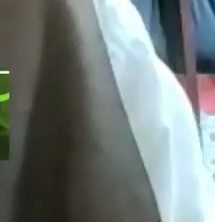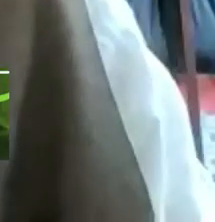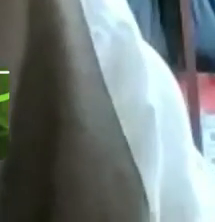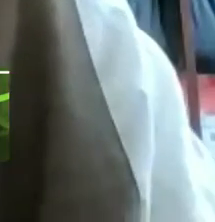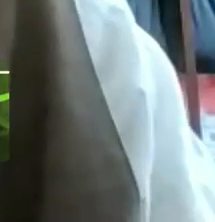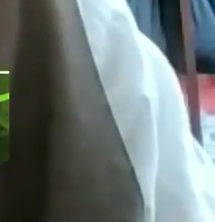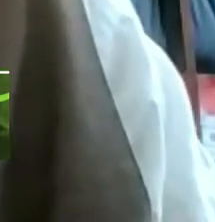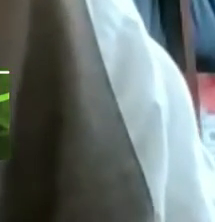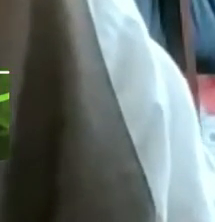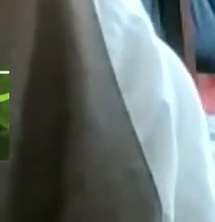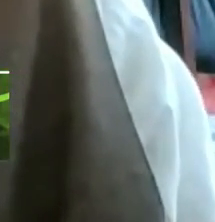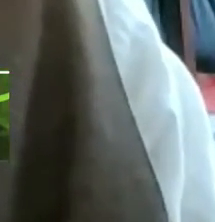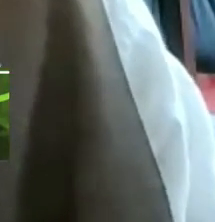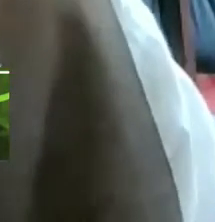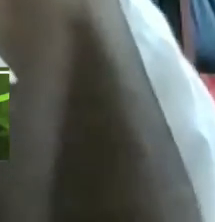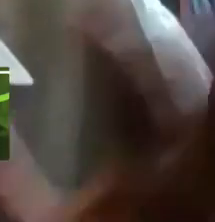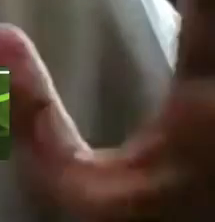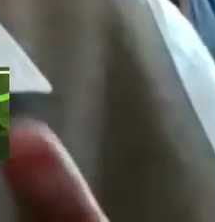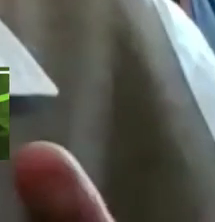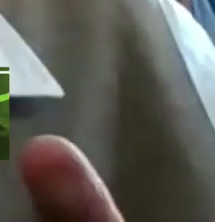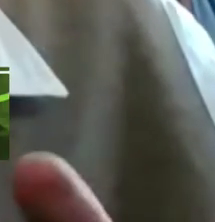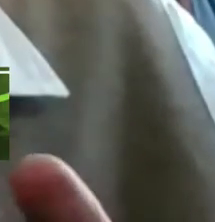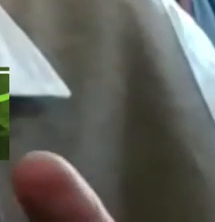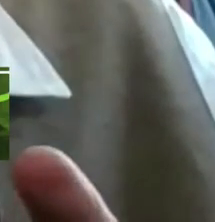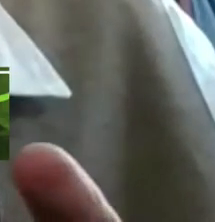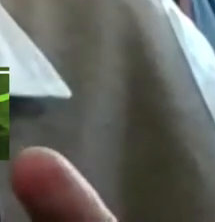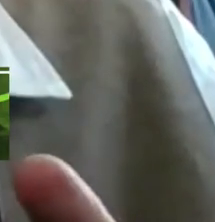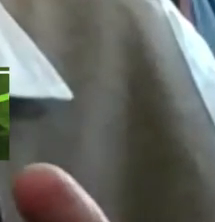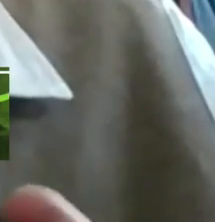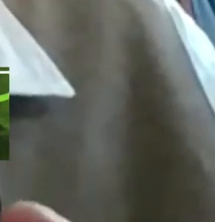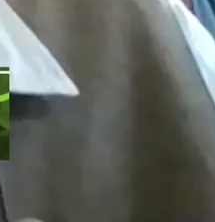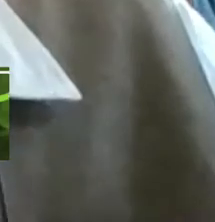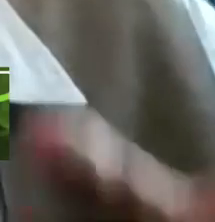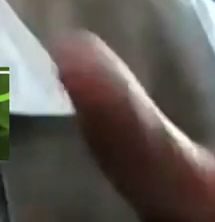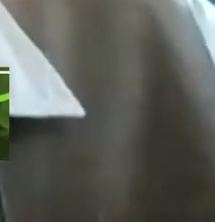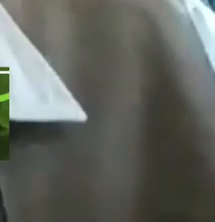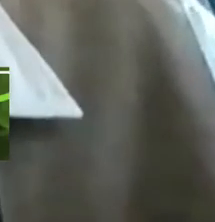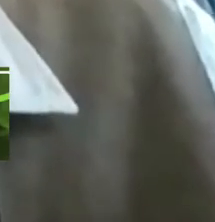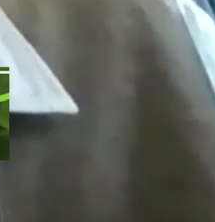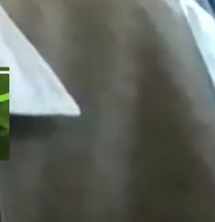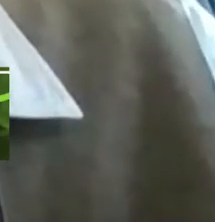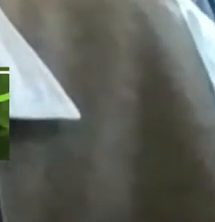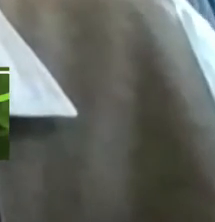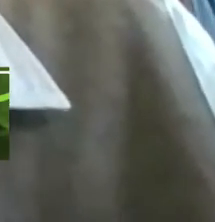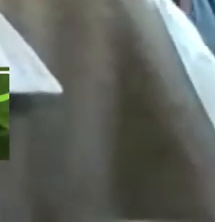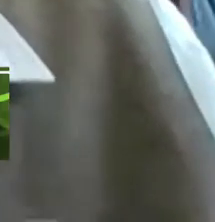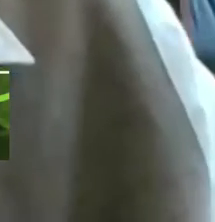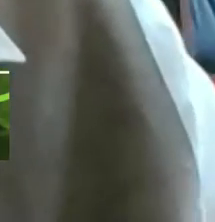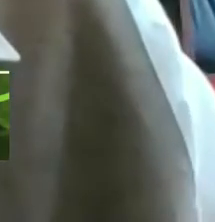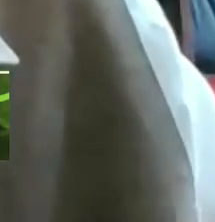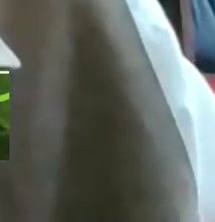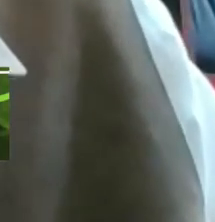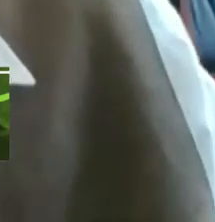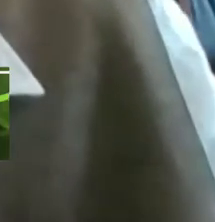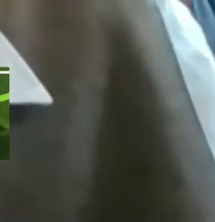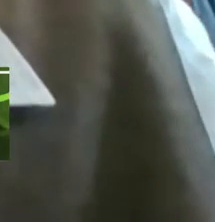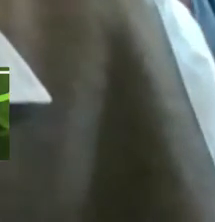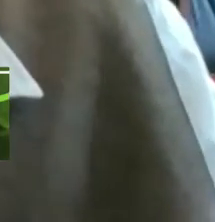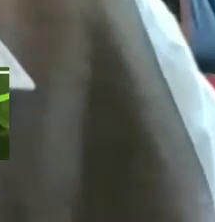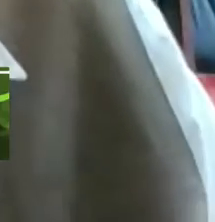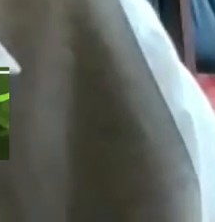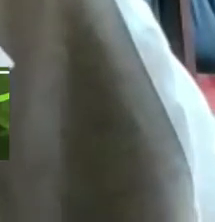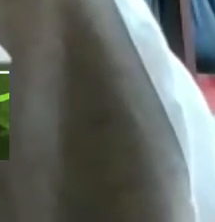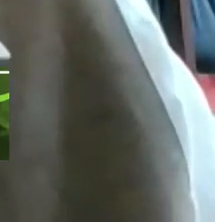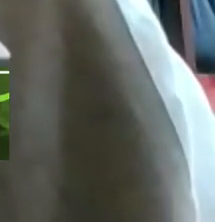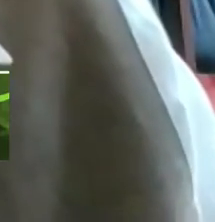comissão eu quero registrar que a comissão de cultura tem sido um fronte de resistência em relação ao teatro